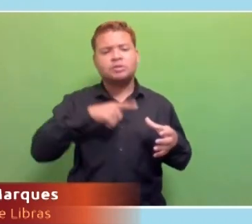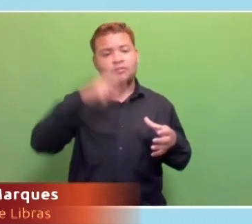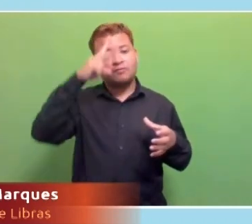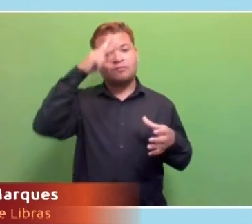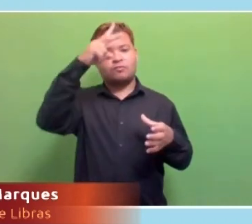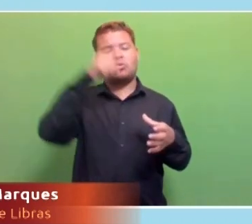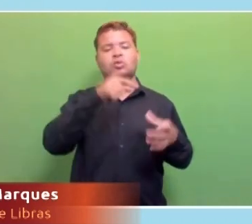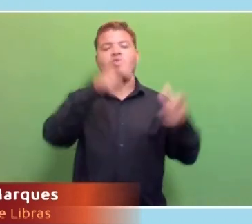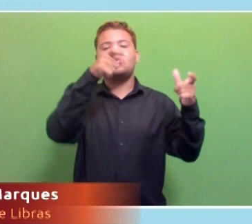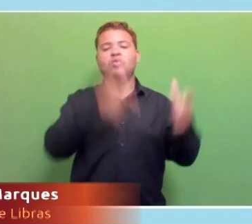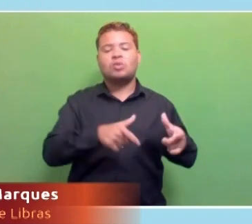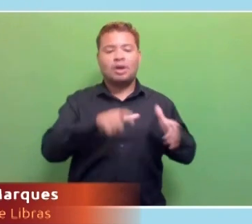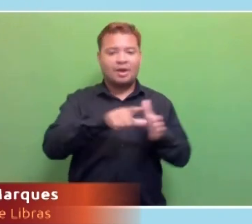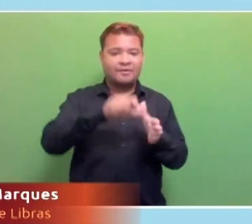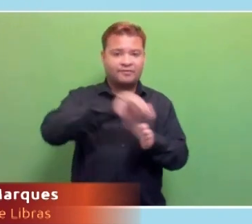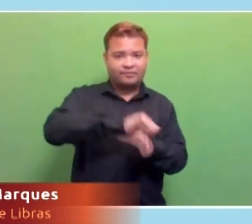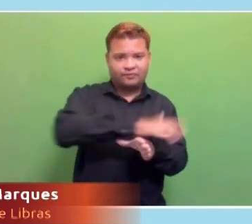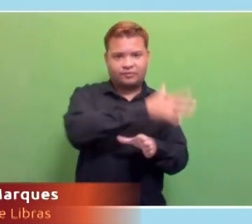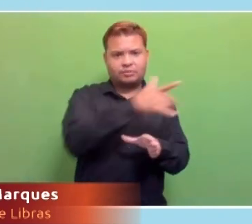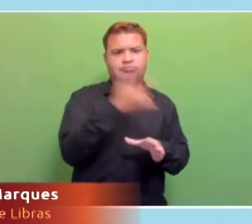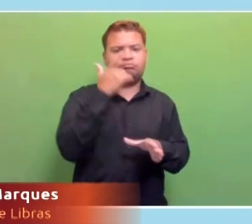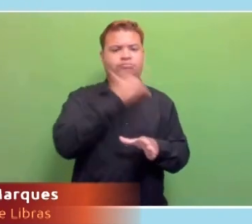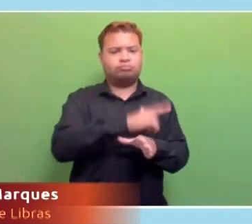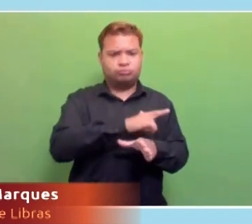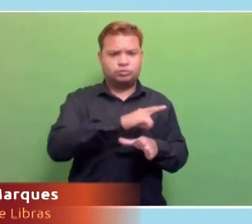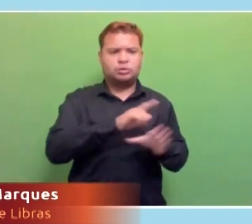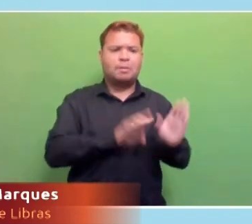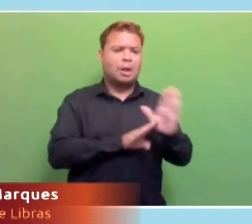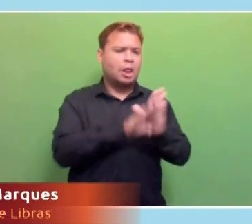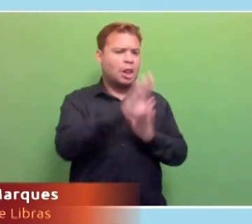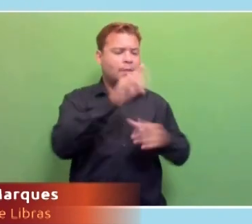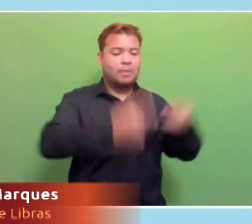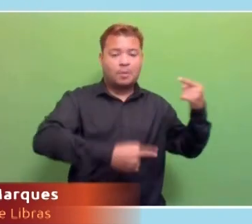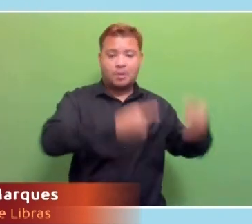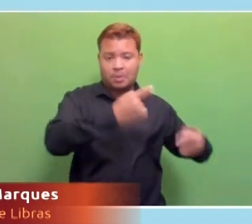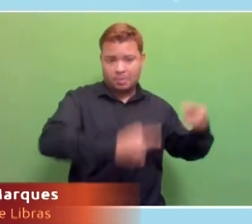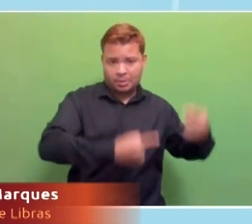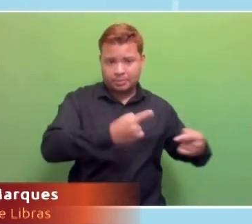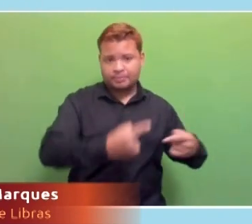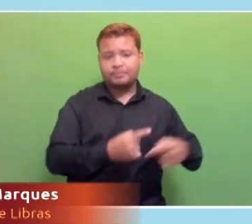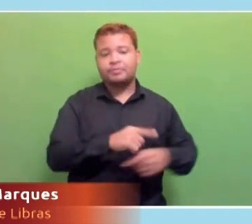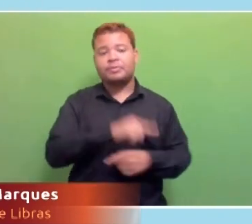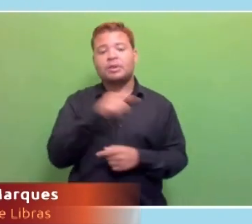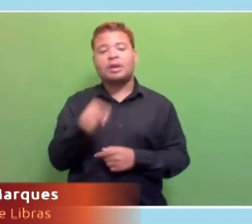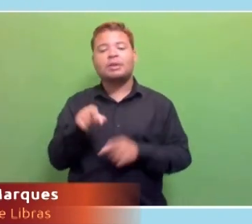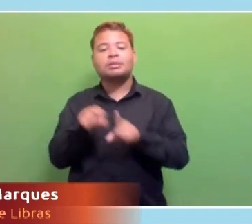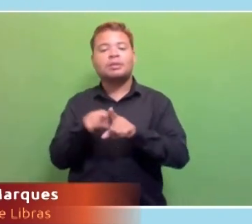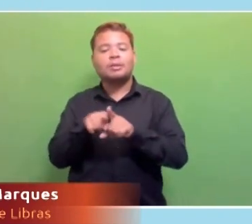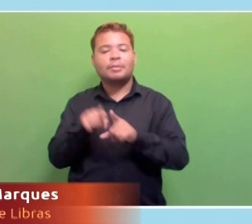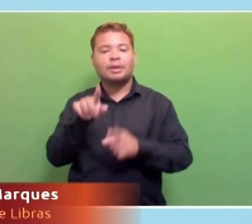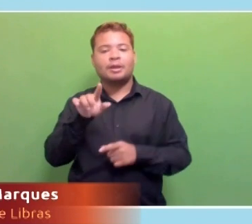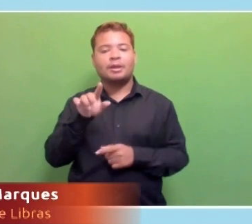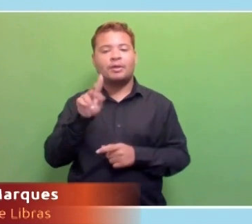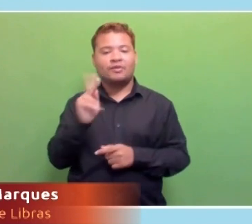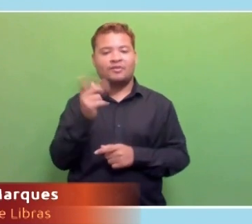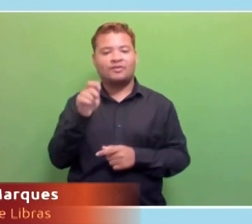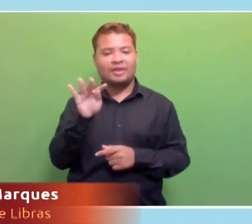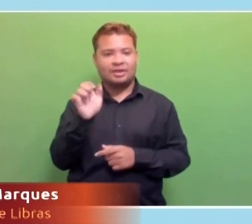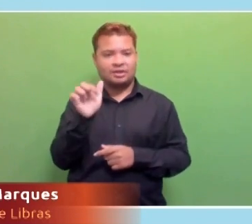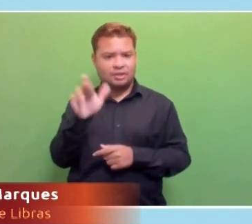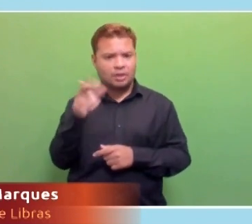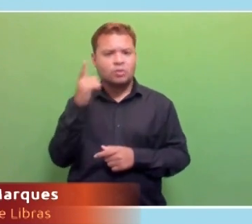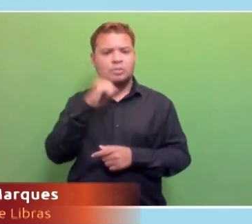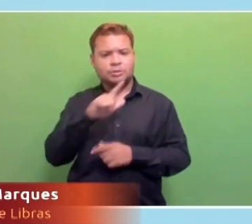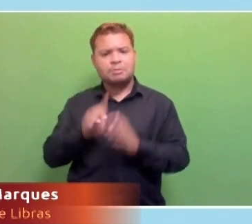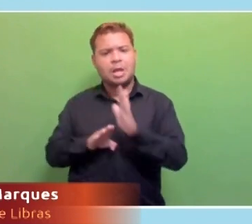o Fatah também ganha uma relevância importante na Cisjordânia, né? A gente tem que